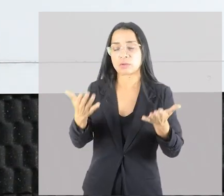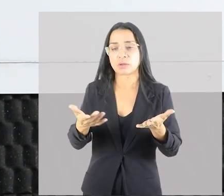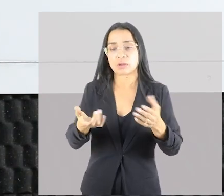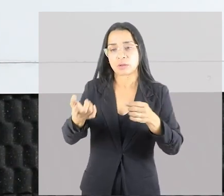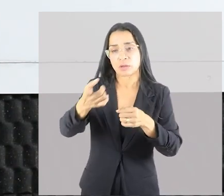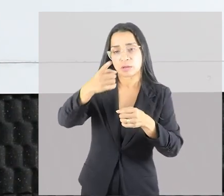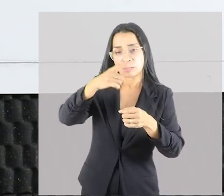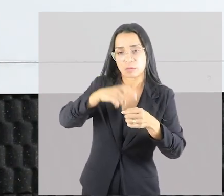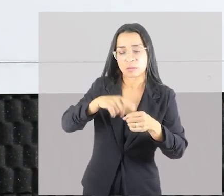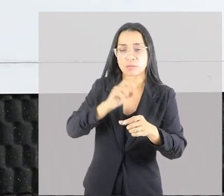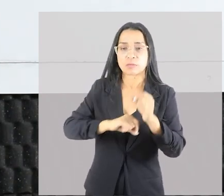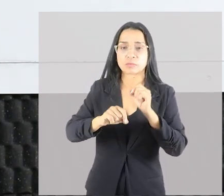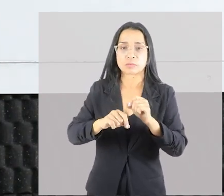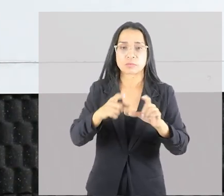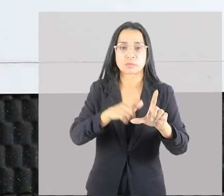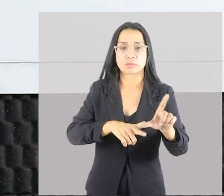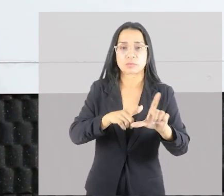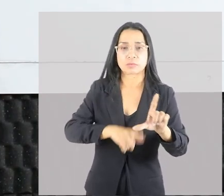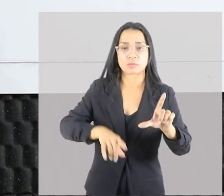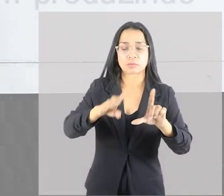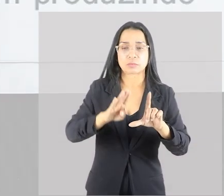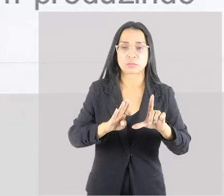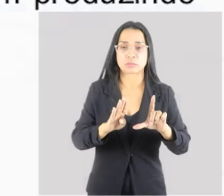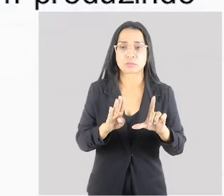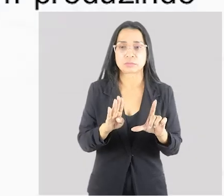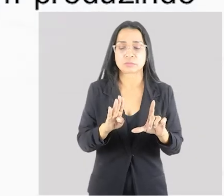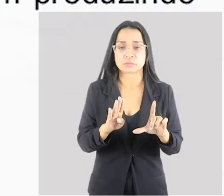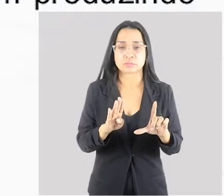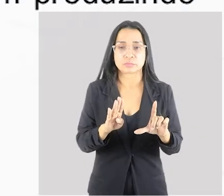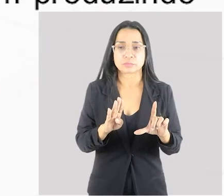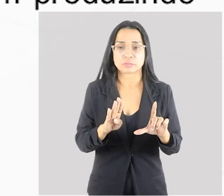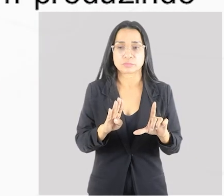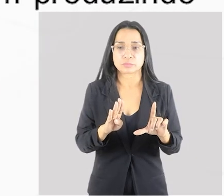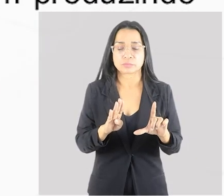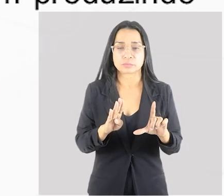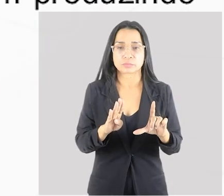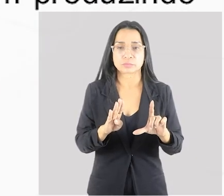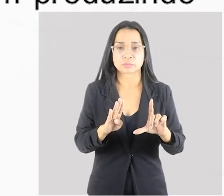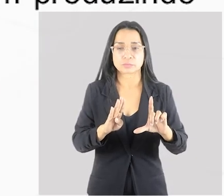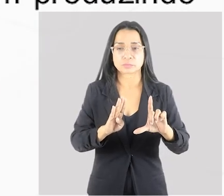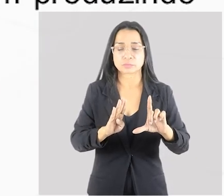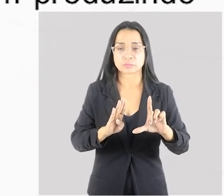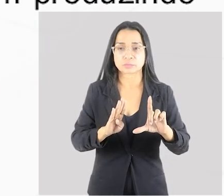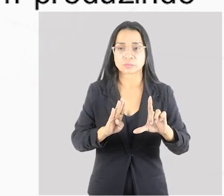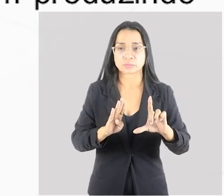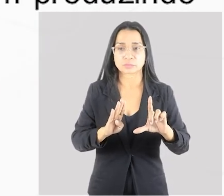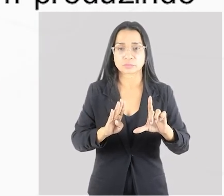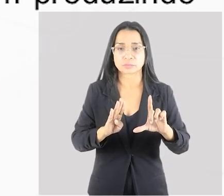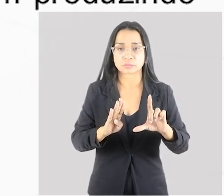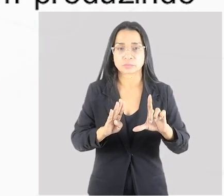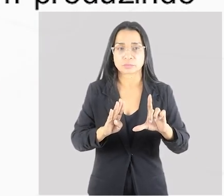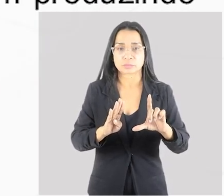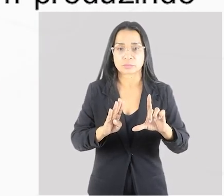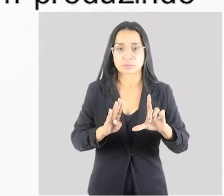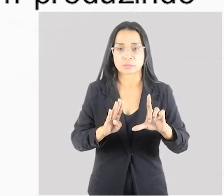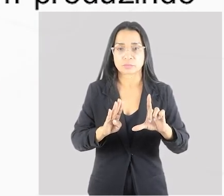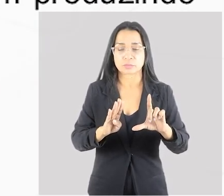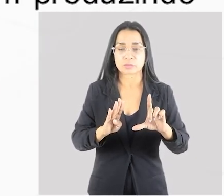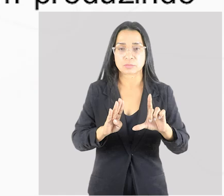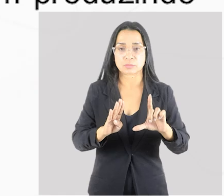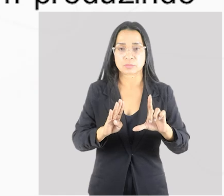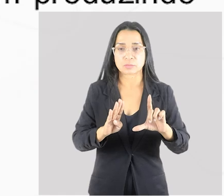que voltar um pouquinho mais, tá? Letra B, bora lá. Ocorreu a produção de proteínas que